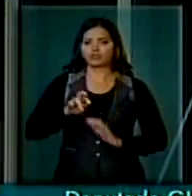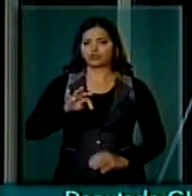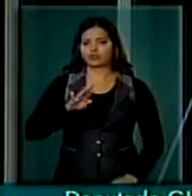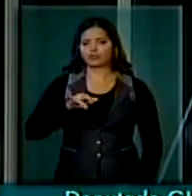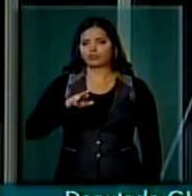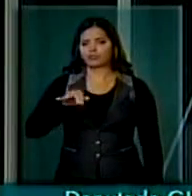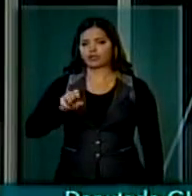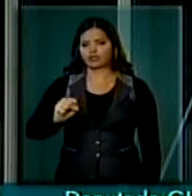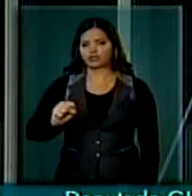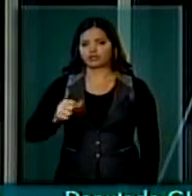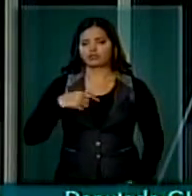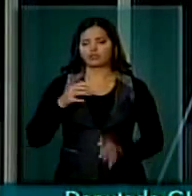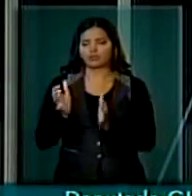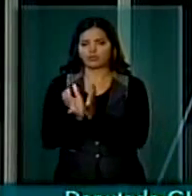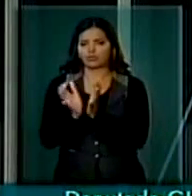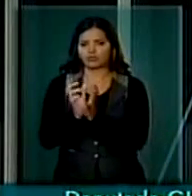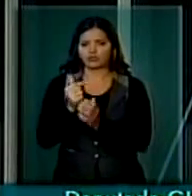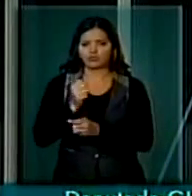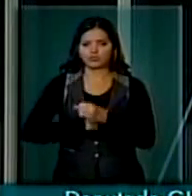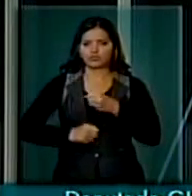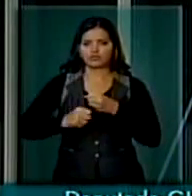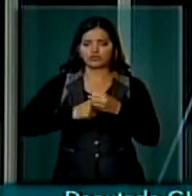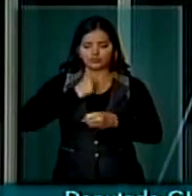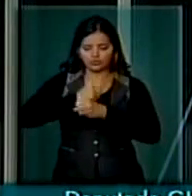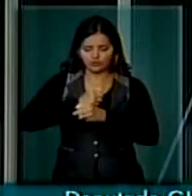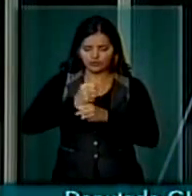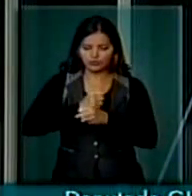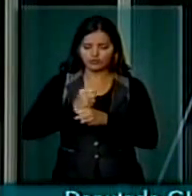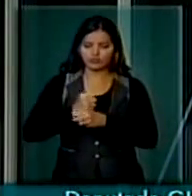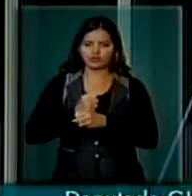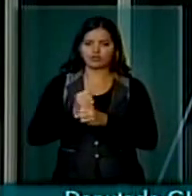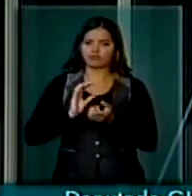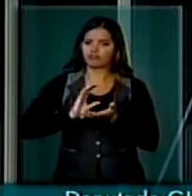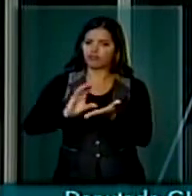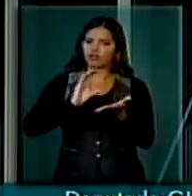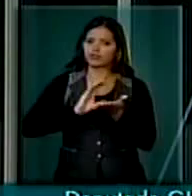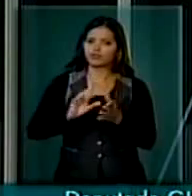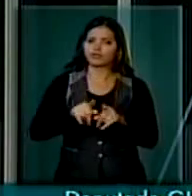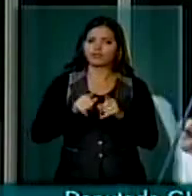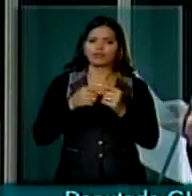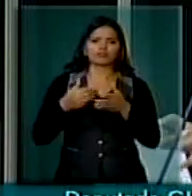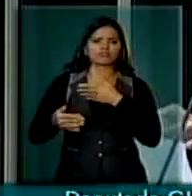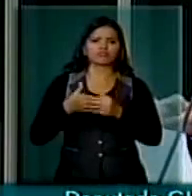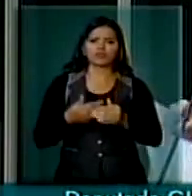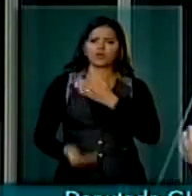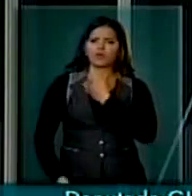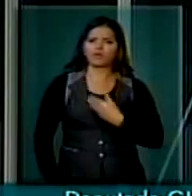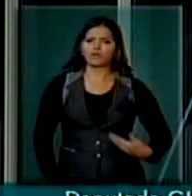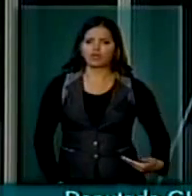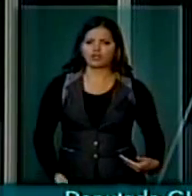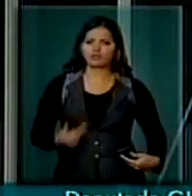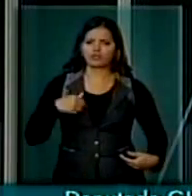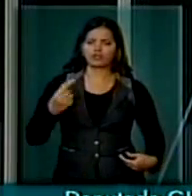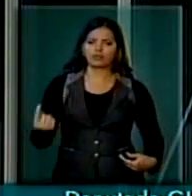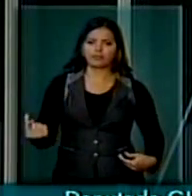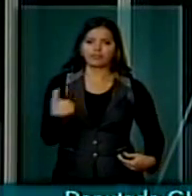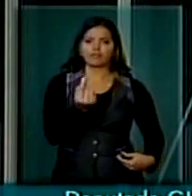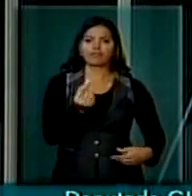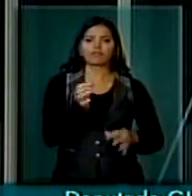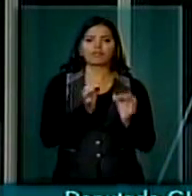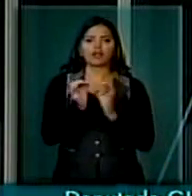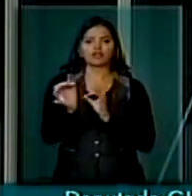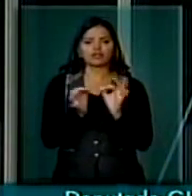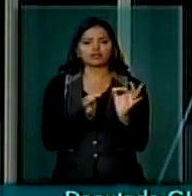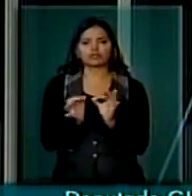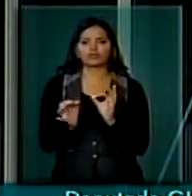grande investidor, o Grupo Petrobras, nos últimos anos no Brasil. E será, independente do governo, colocar ou não como planejamento,